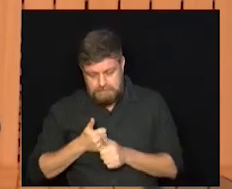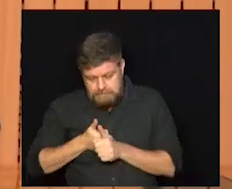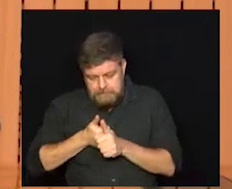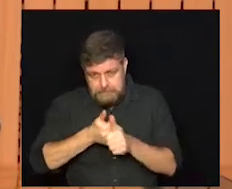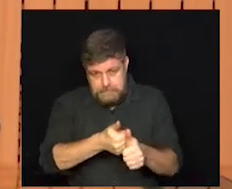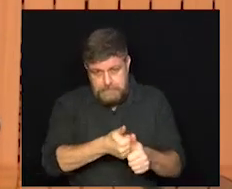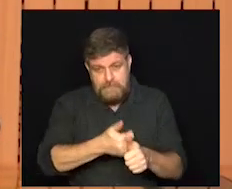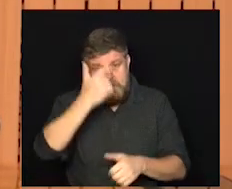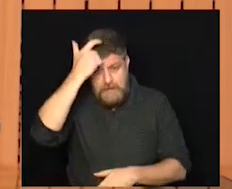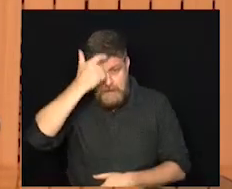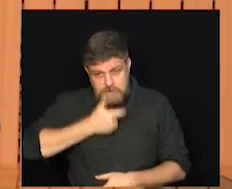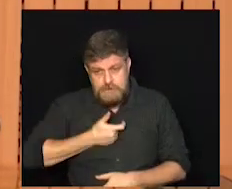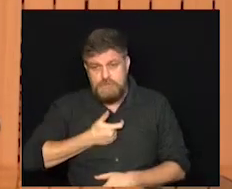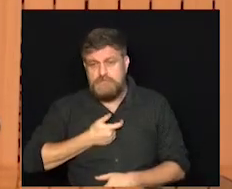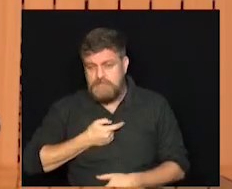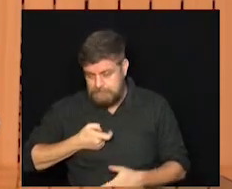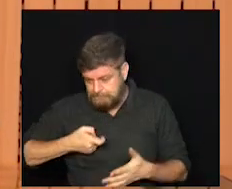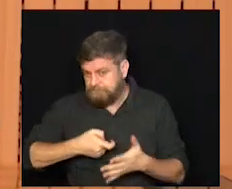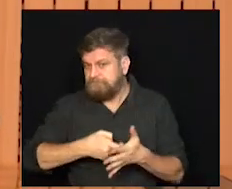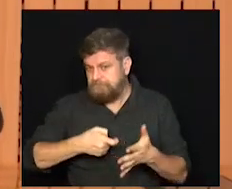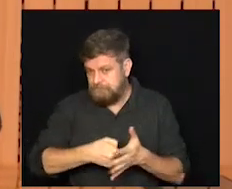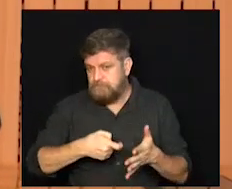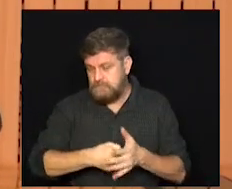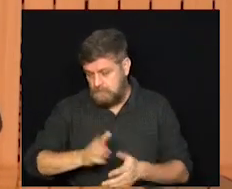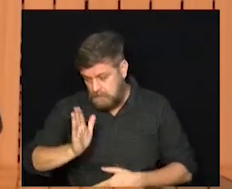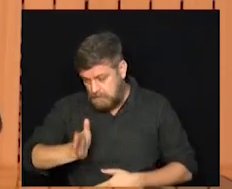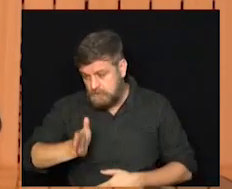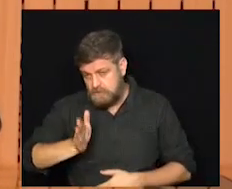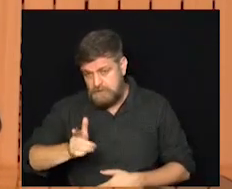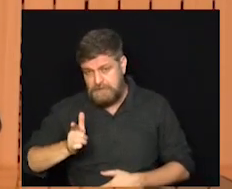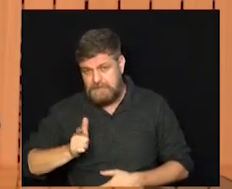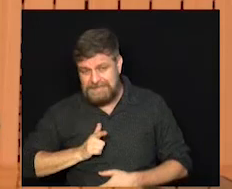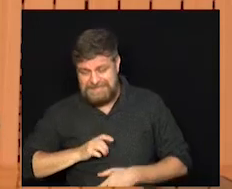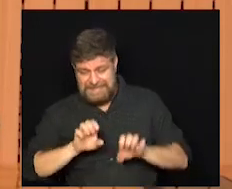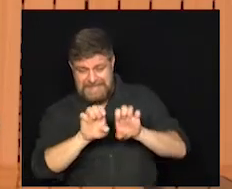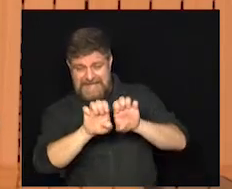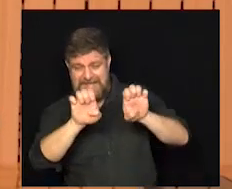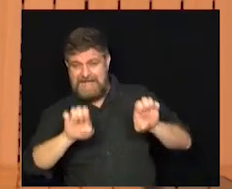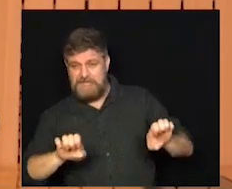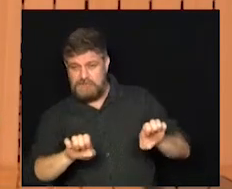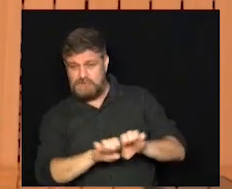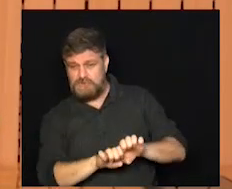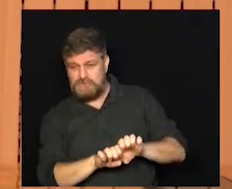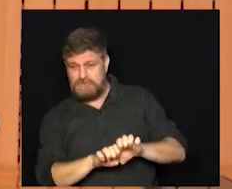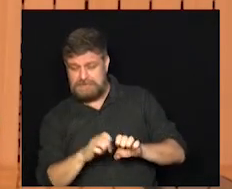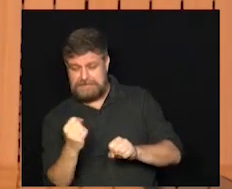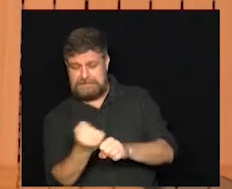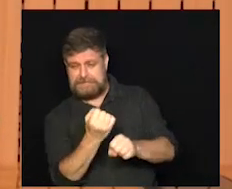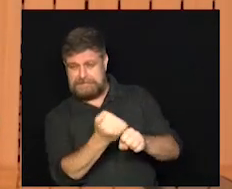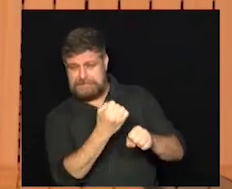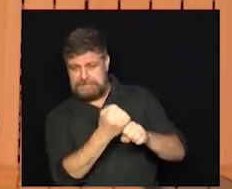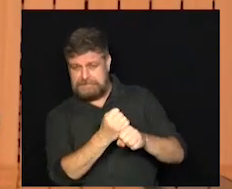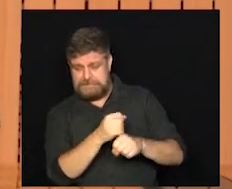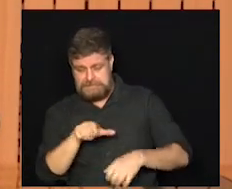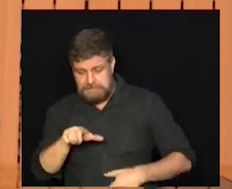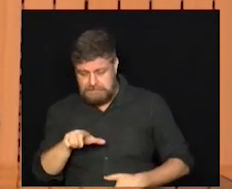já alguns apontamentos do ponto de vista de estrutura da obra que está ali, tá